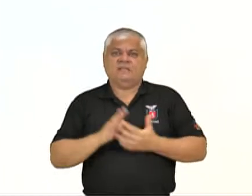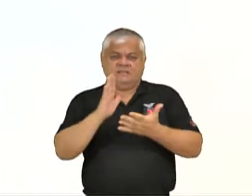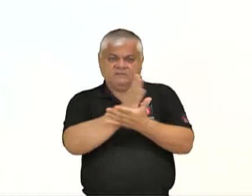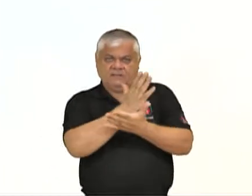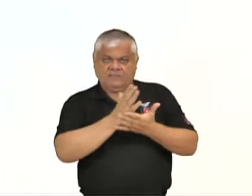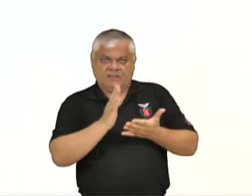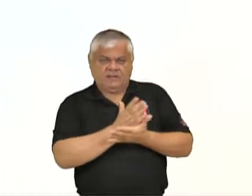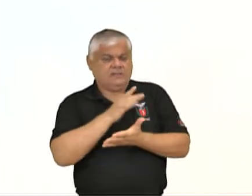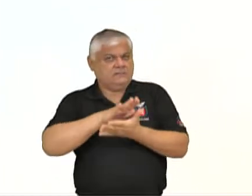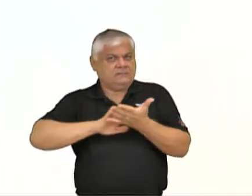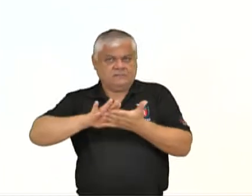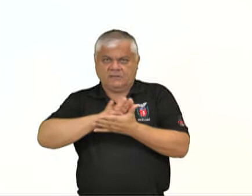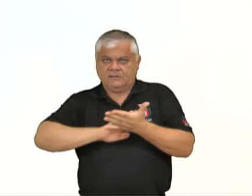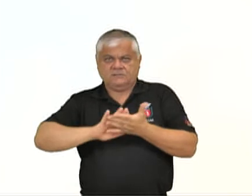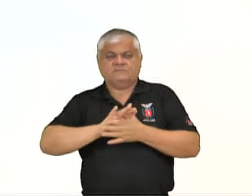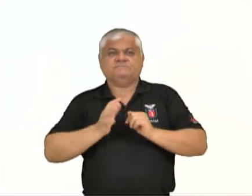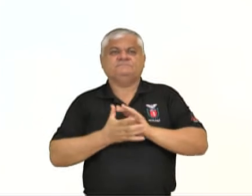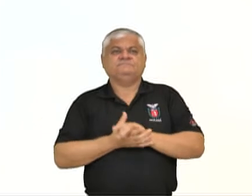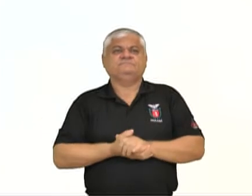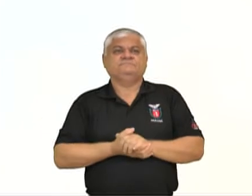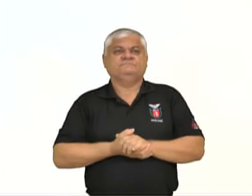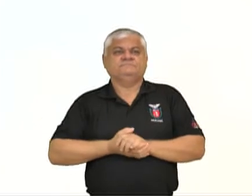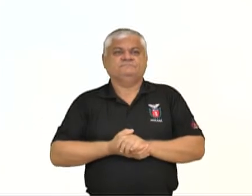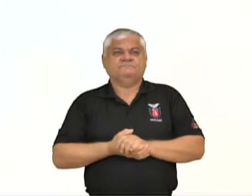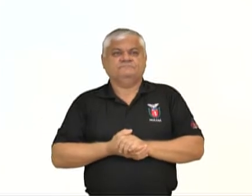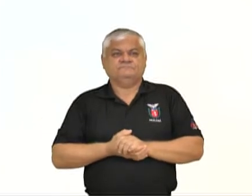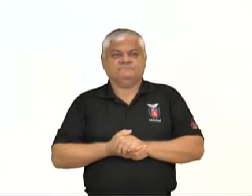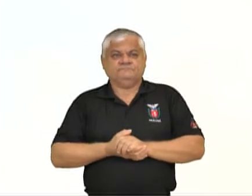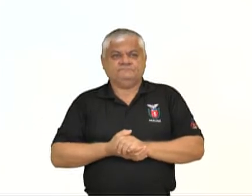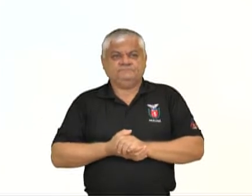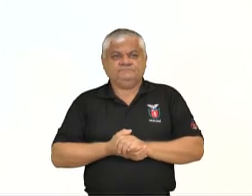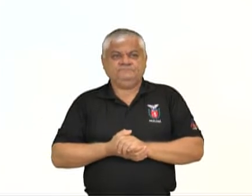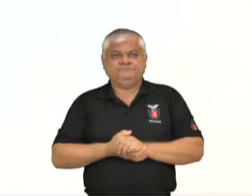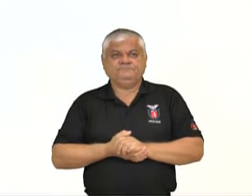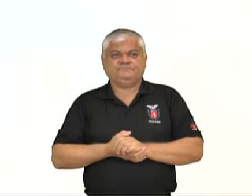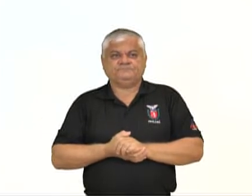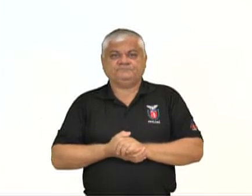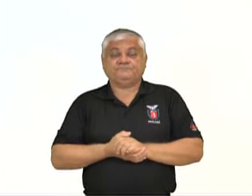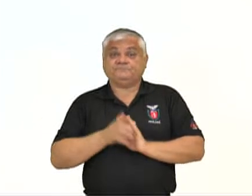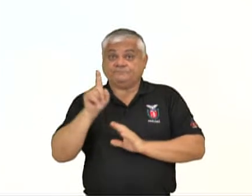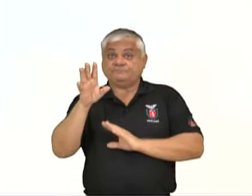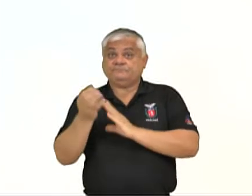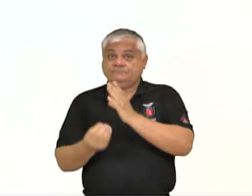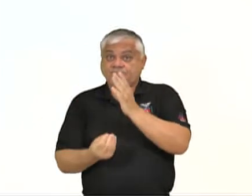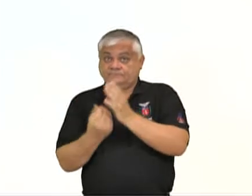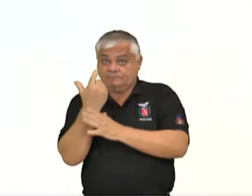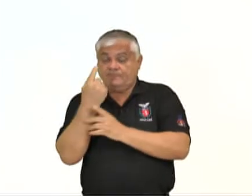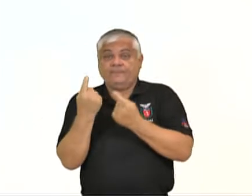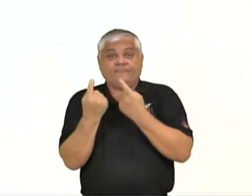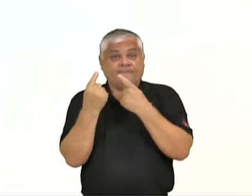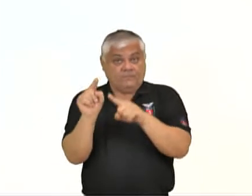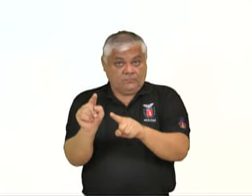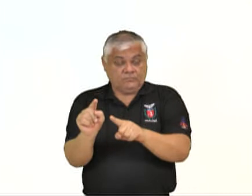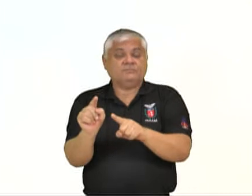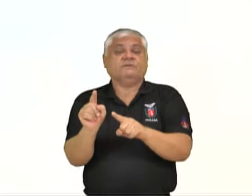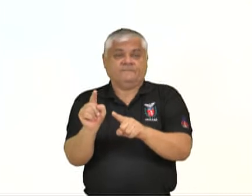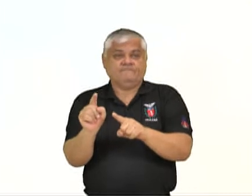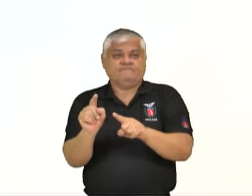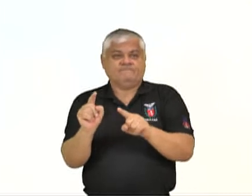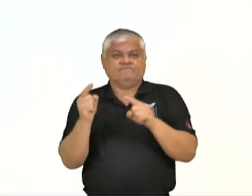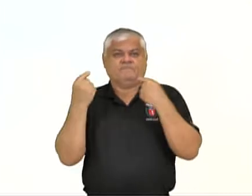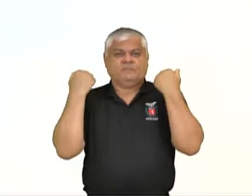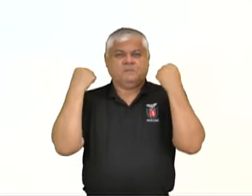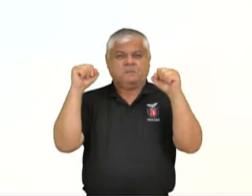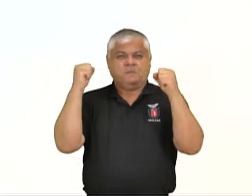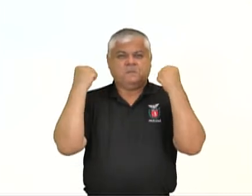trabalho segmentado e fragmentado. Tá? Então, ela surge da oposição ao conceito fitness,